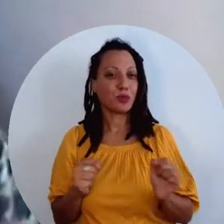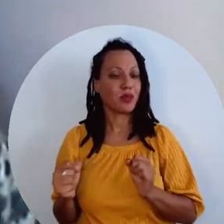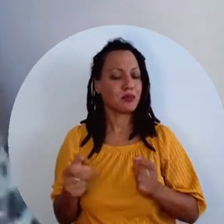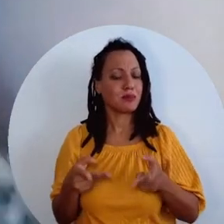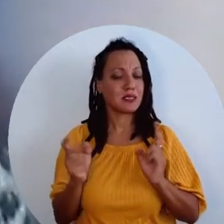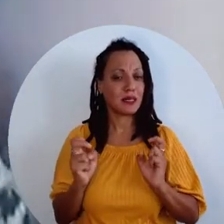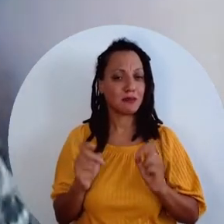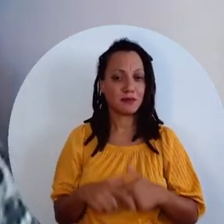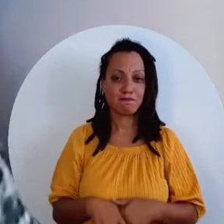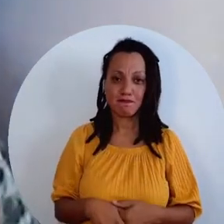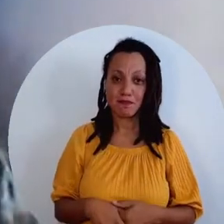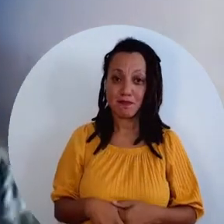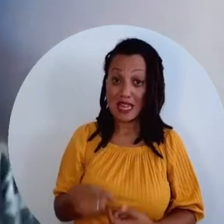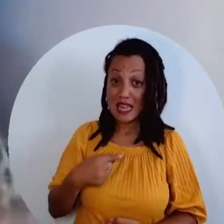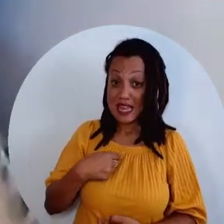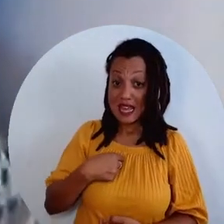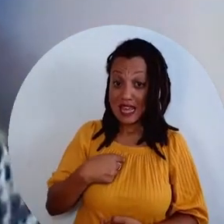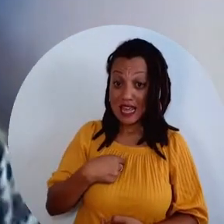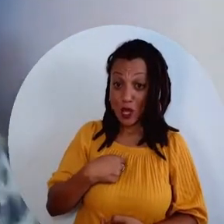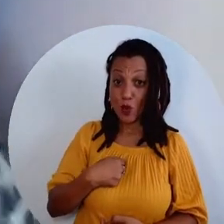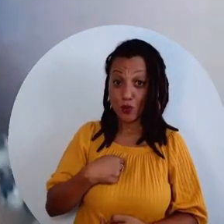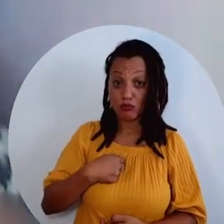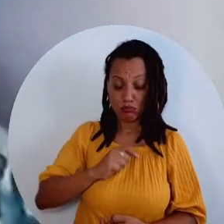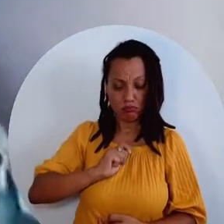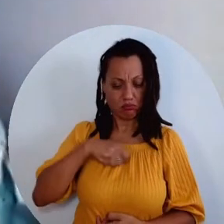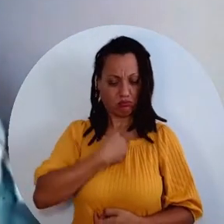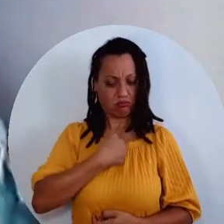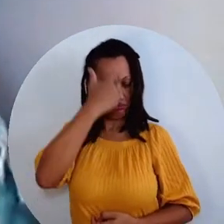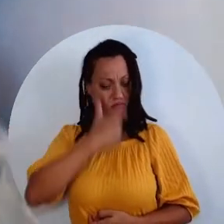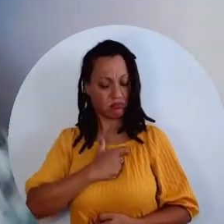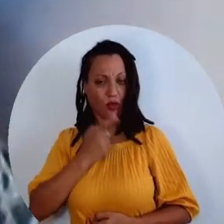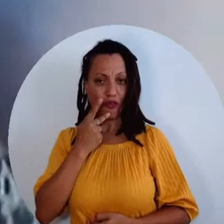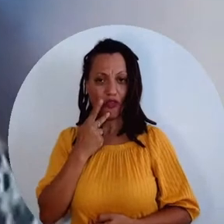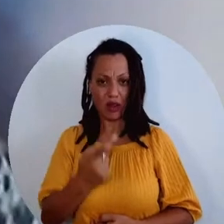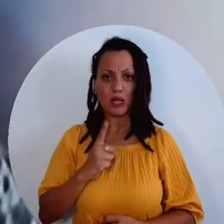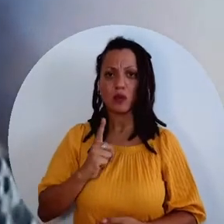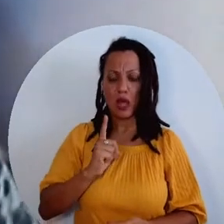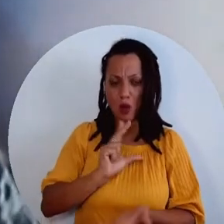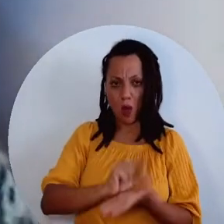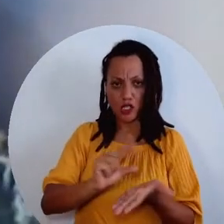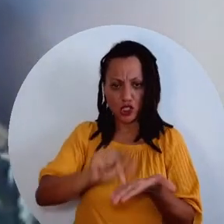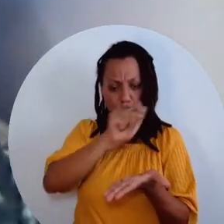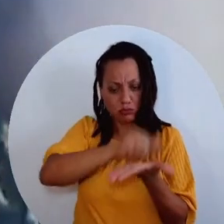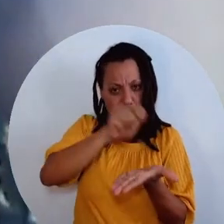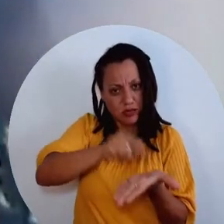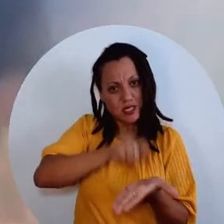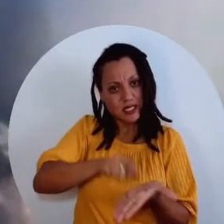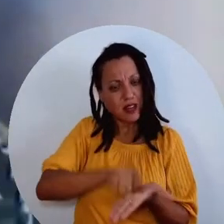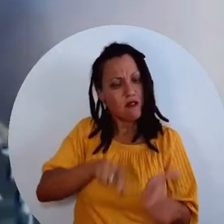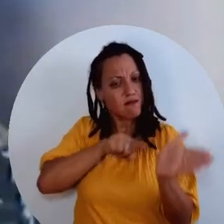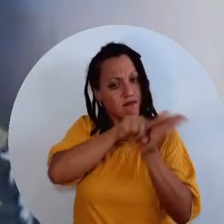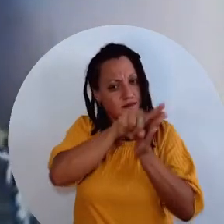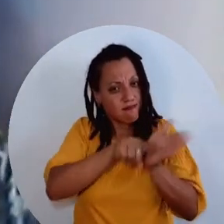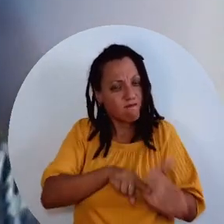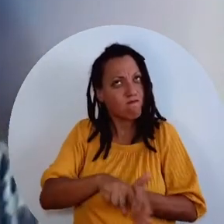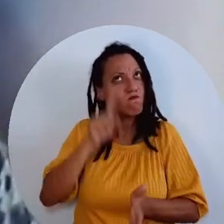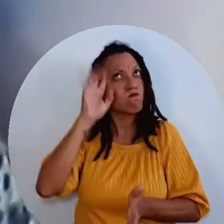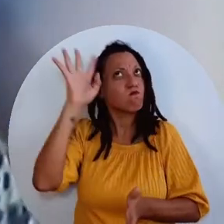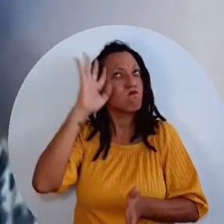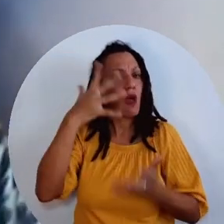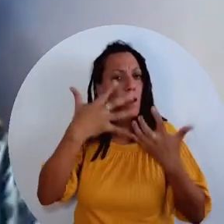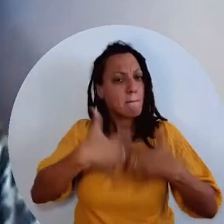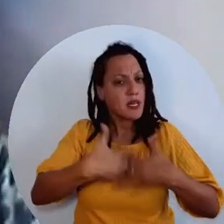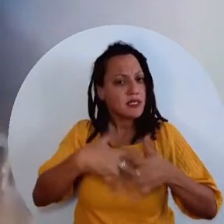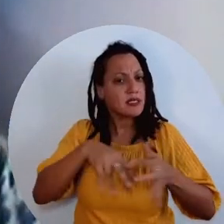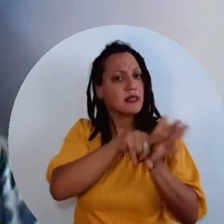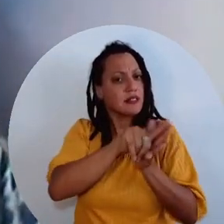percebi? E aí sou eu mesma que estou falando, eu, Azindjeri, tenho vários artigos sobre isso, formulo essa